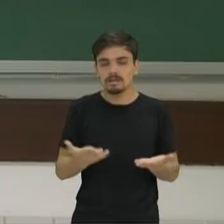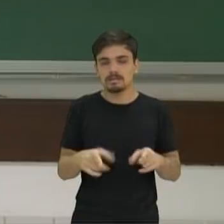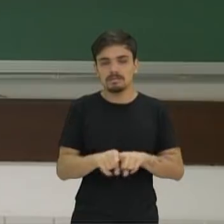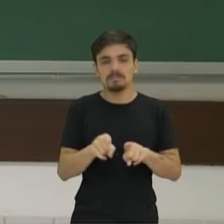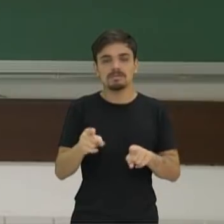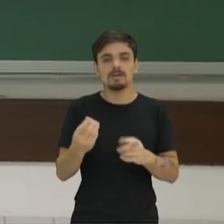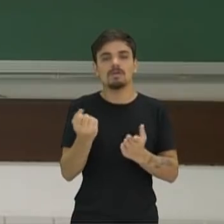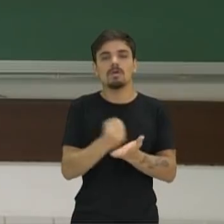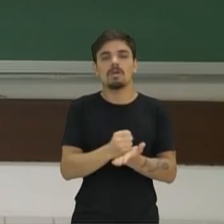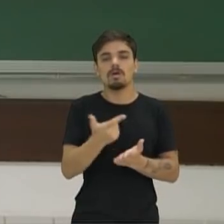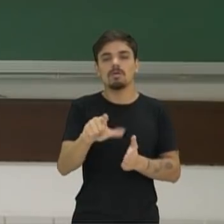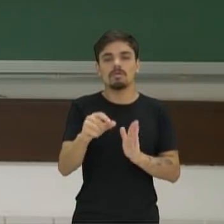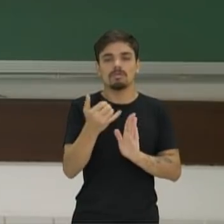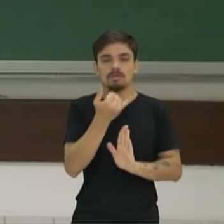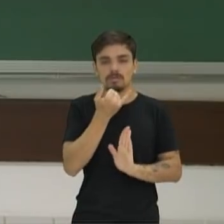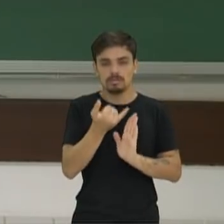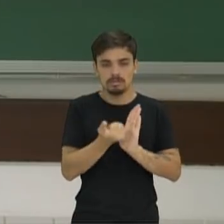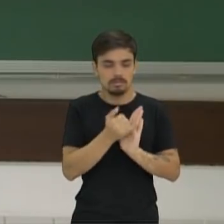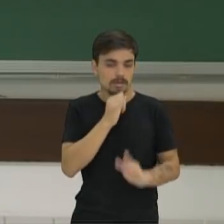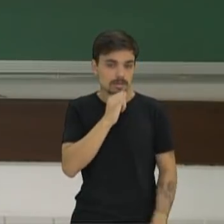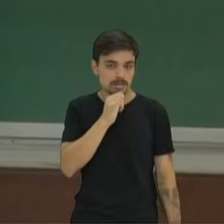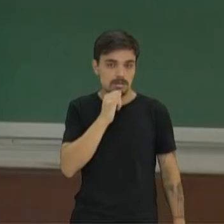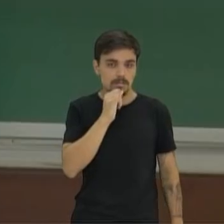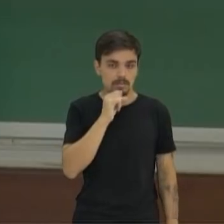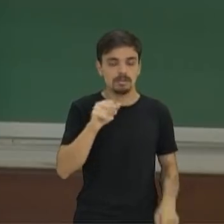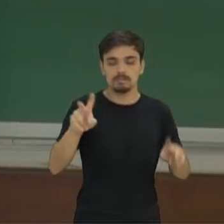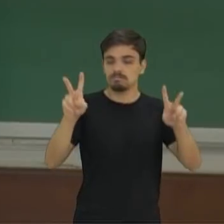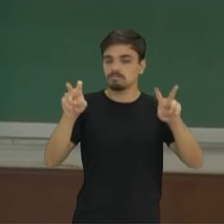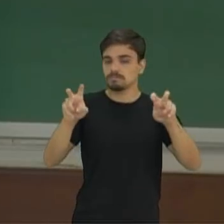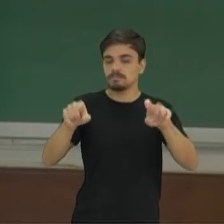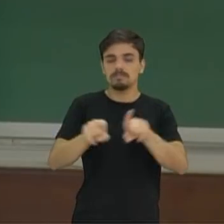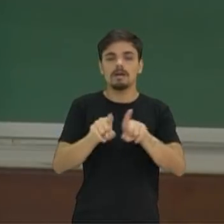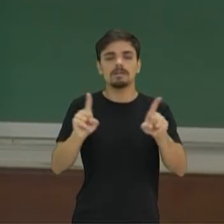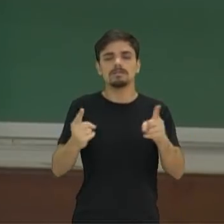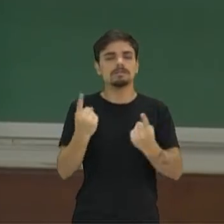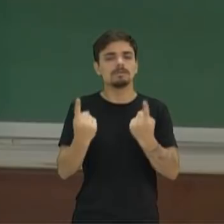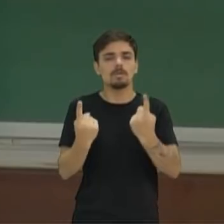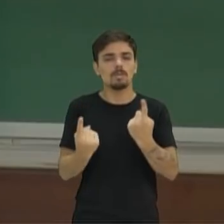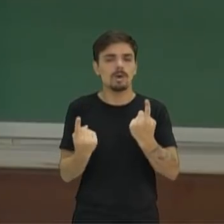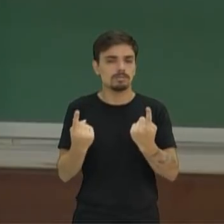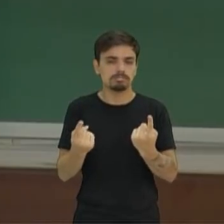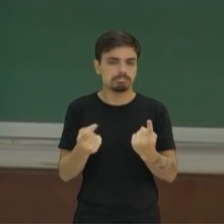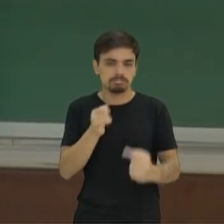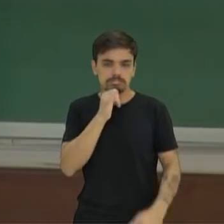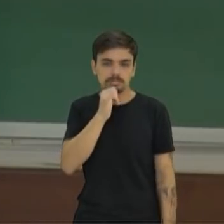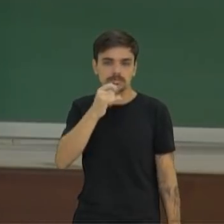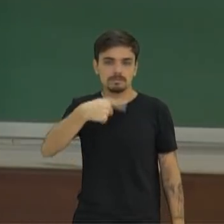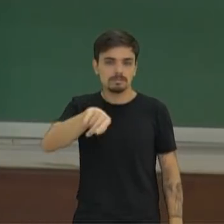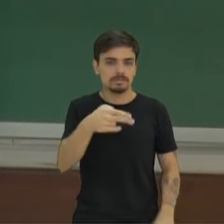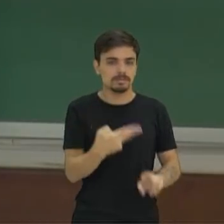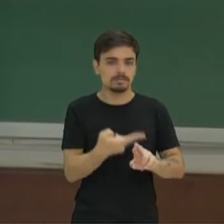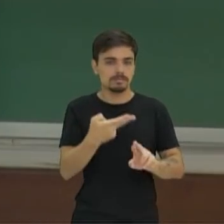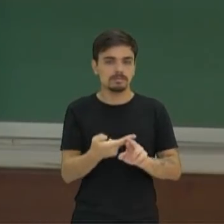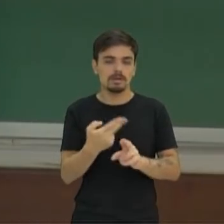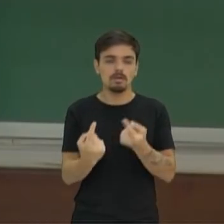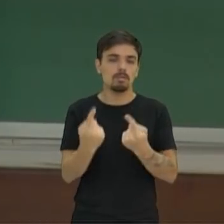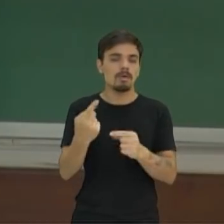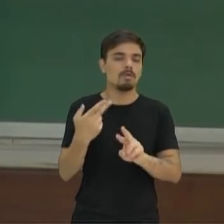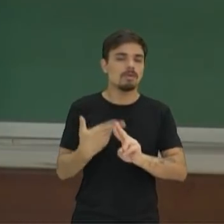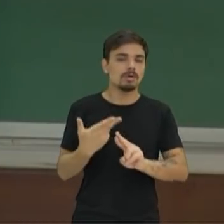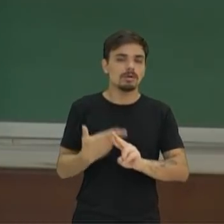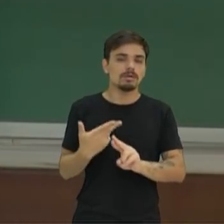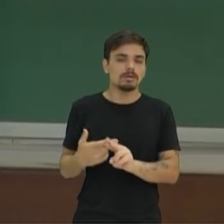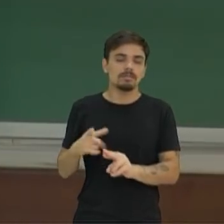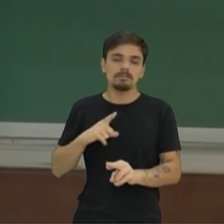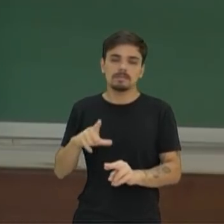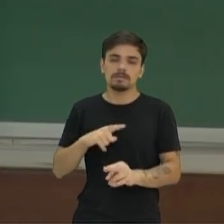coloca outros exemplos sobre o mesmo assunto? Mas quais exemplos você está utilizando? Qual você utiliza